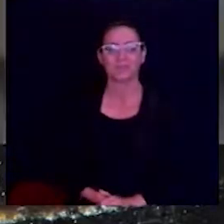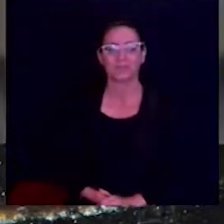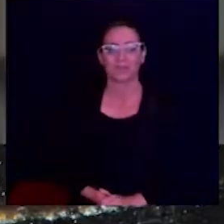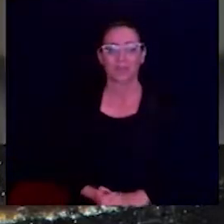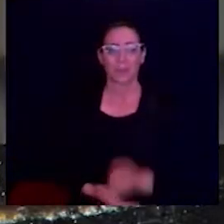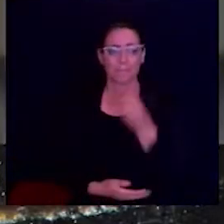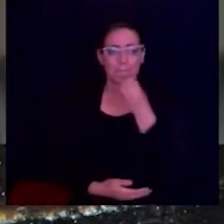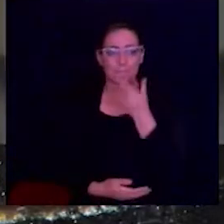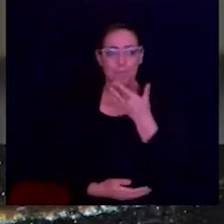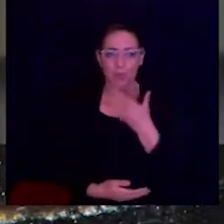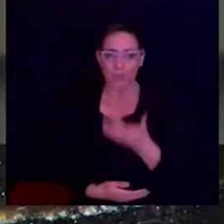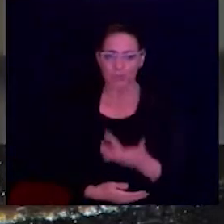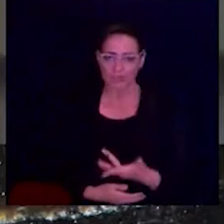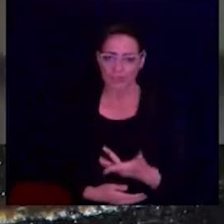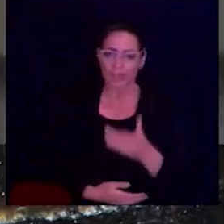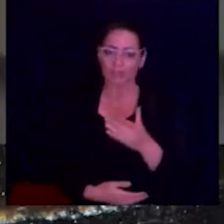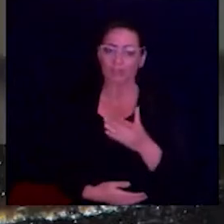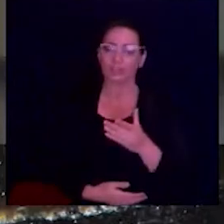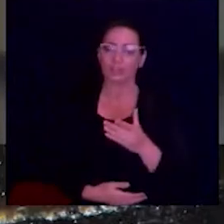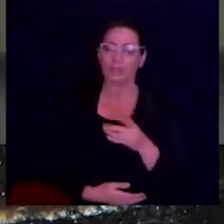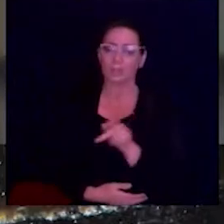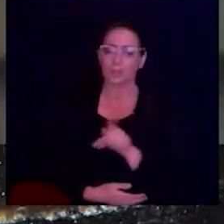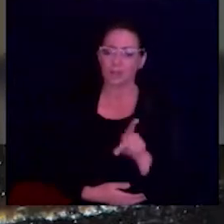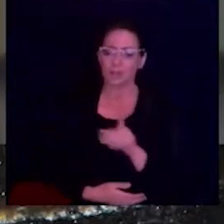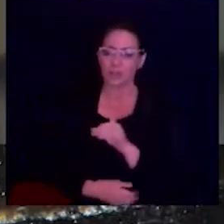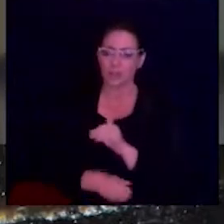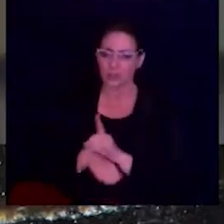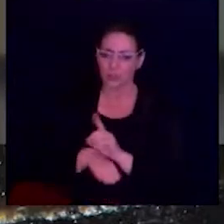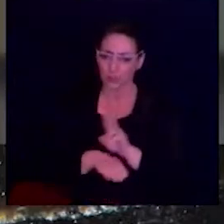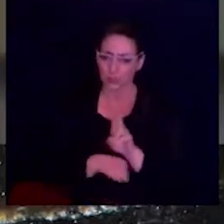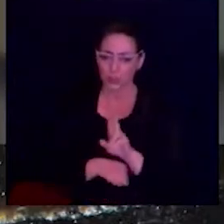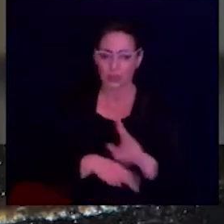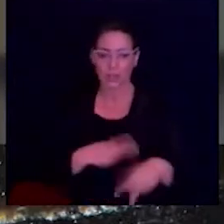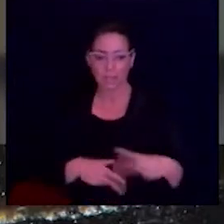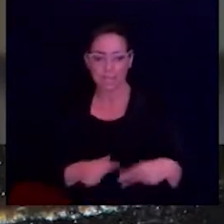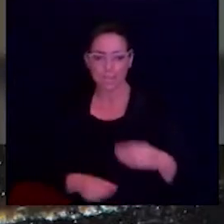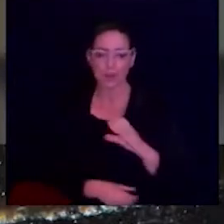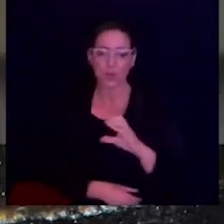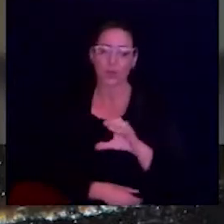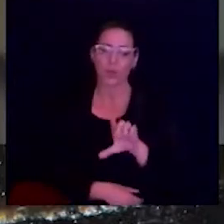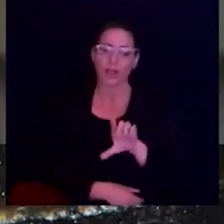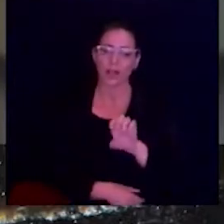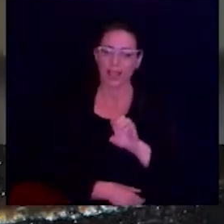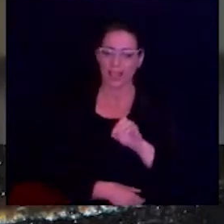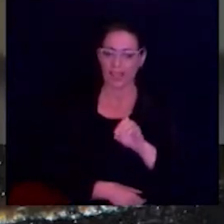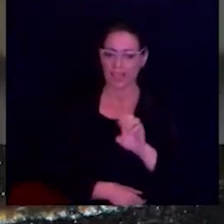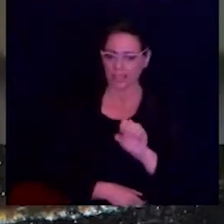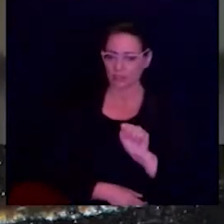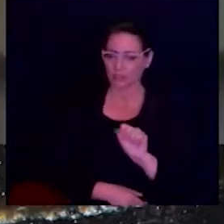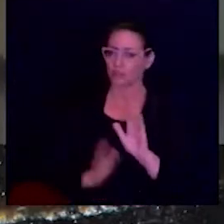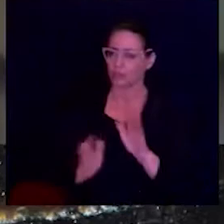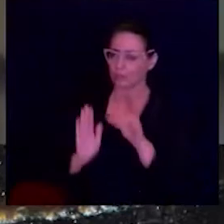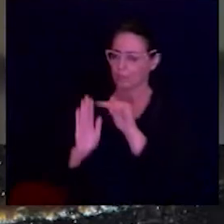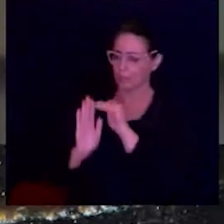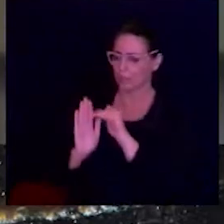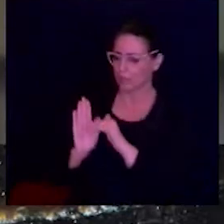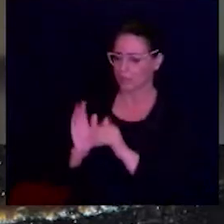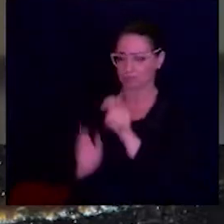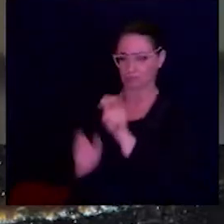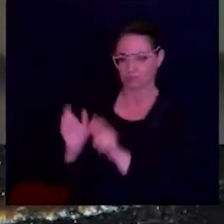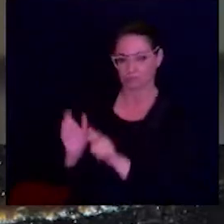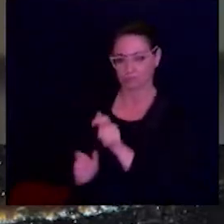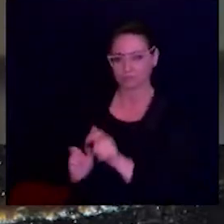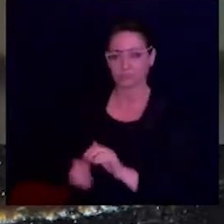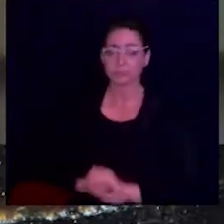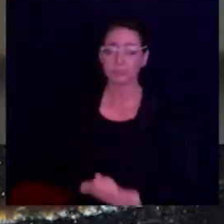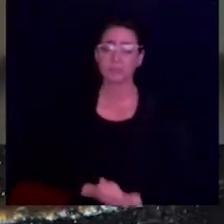Boa tarde, professor, doutor, irmão Clédio Antônio Casagrande e demais já nomeados pelo protocolo.